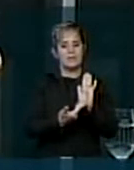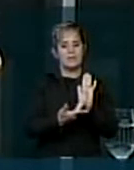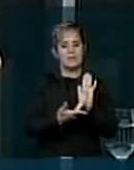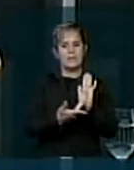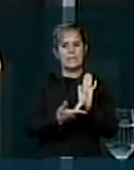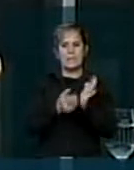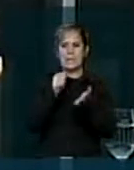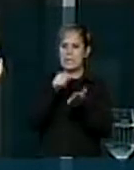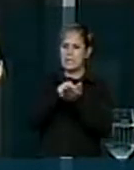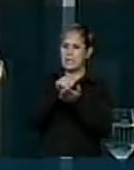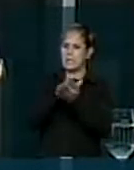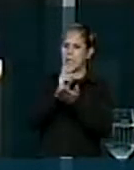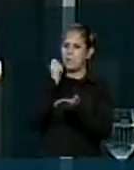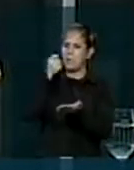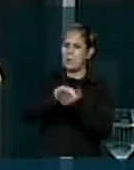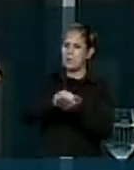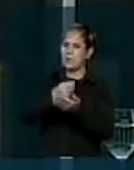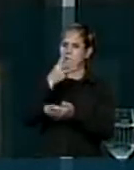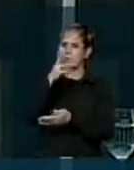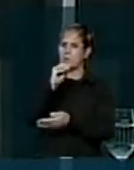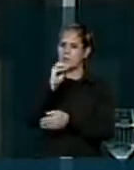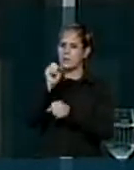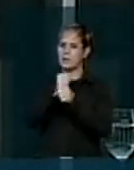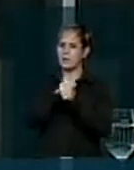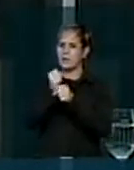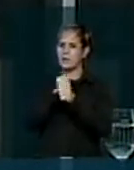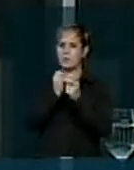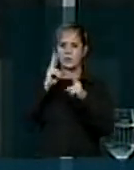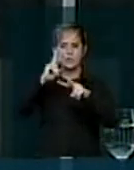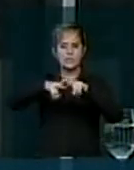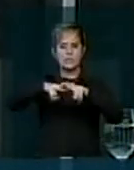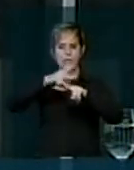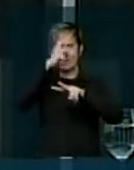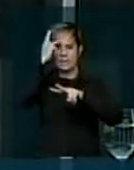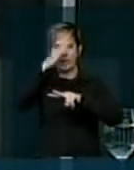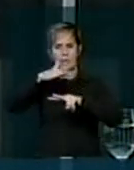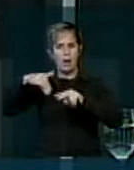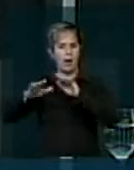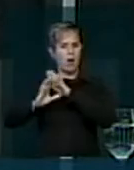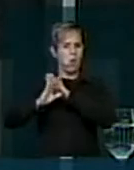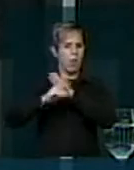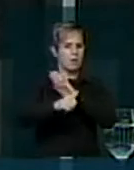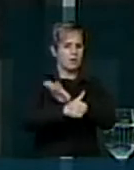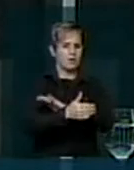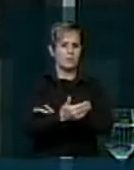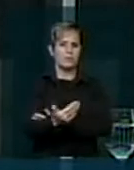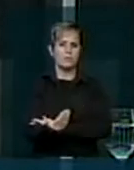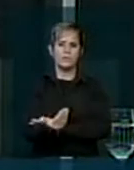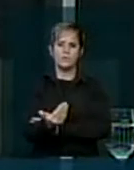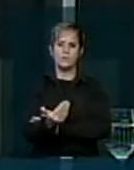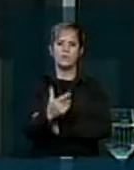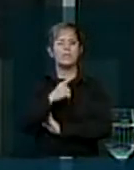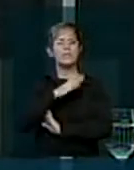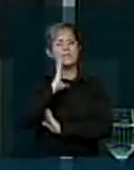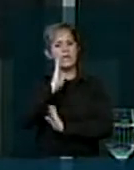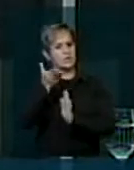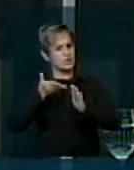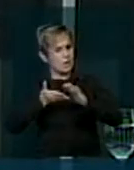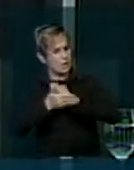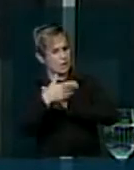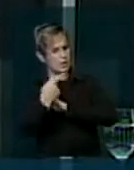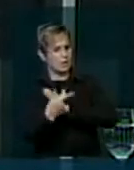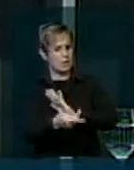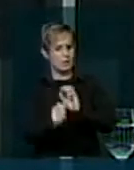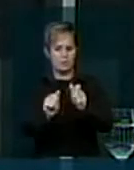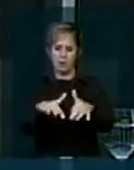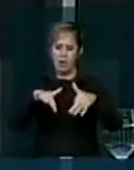punindo com 30 anos de cadeia aos corruptos e corruptores. Projeto esse que já tem uma tramitação de urgência